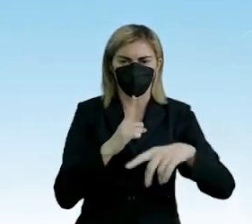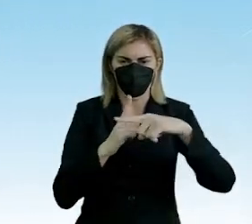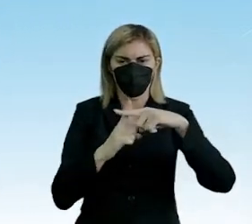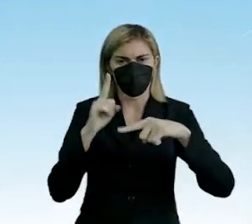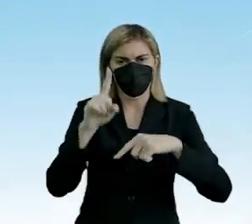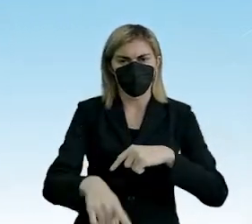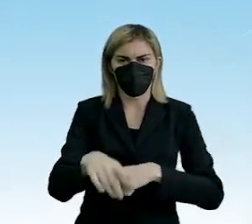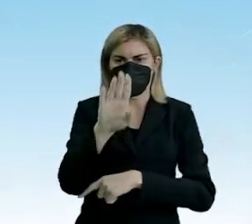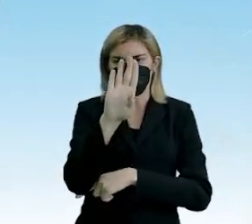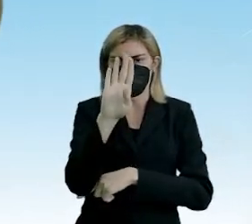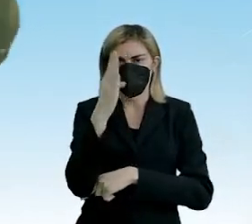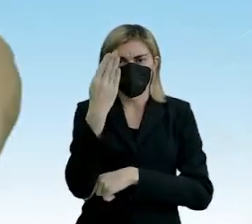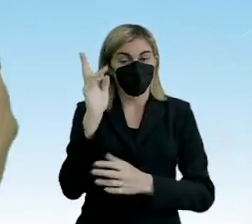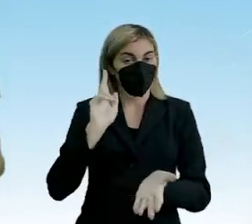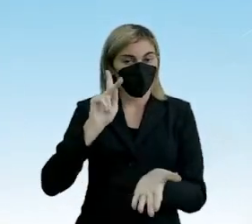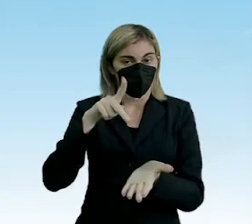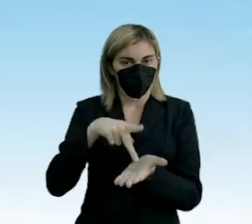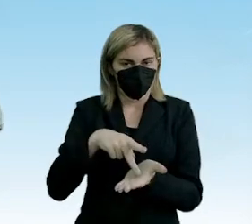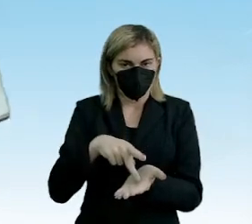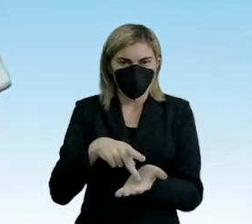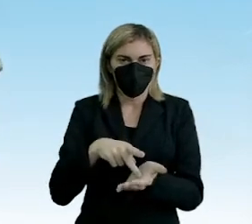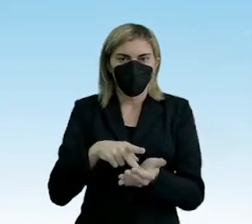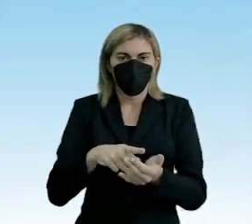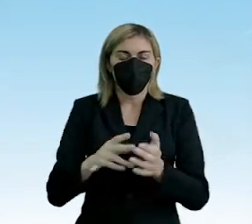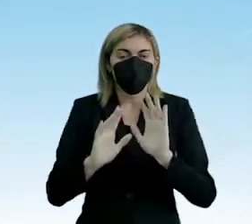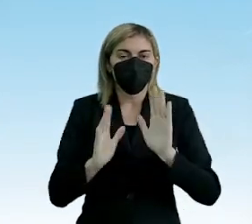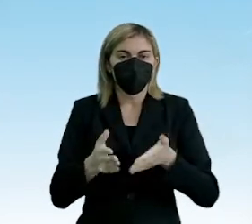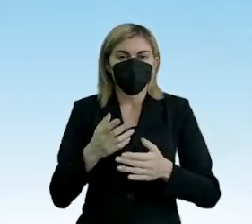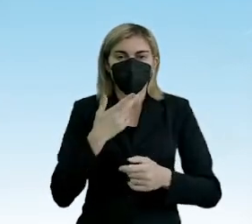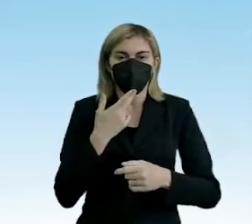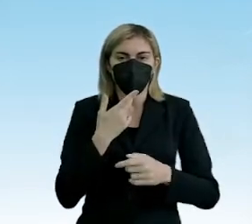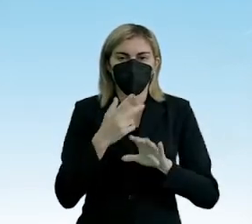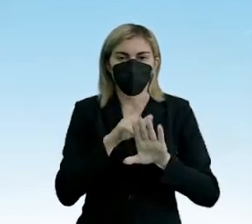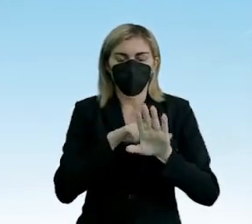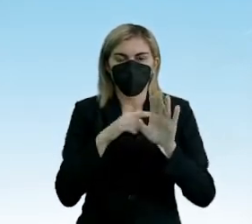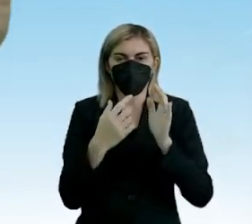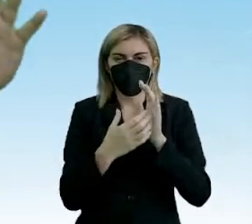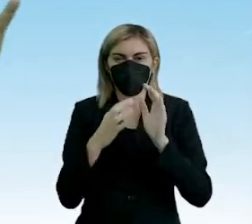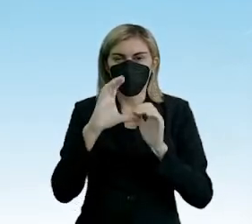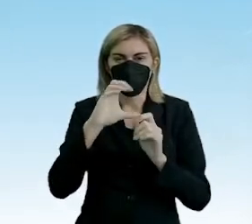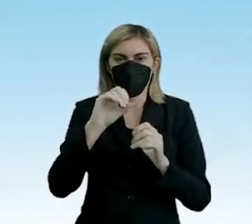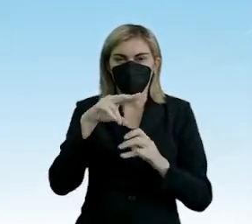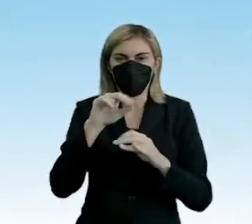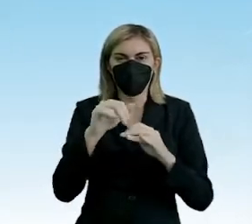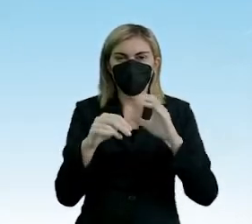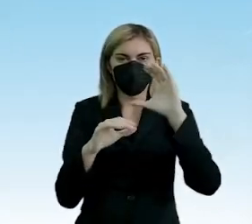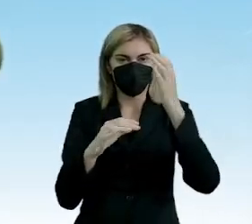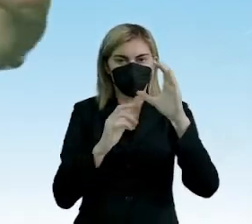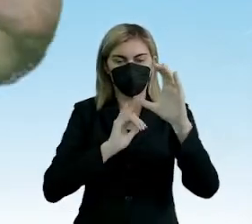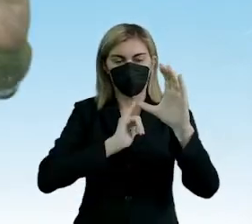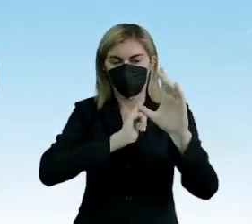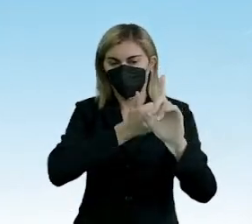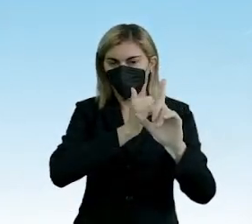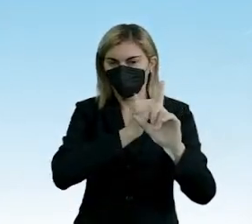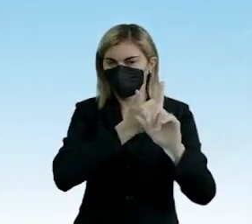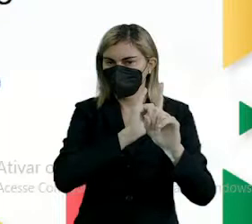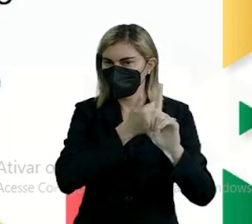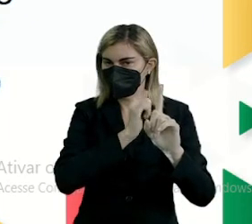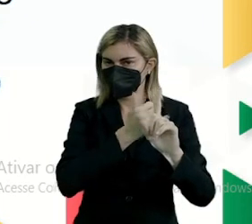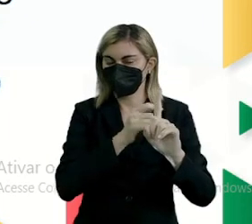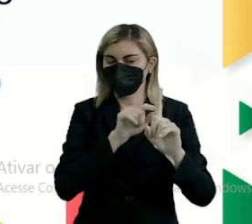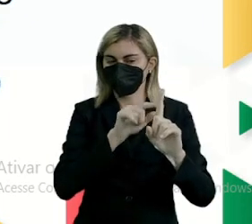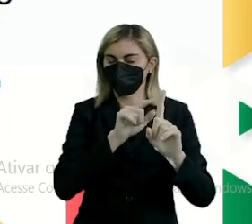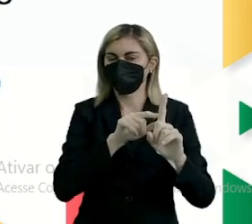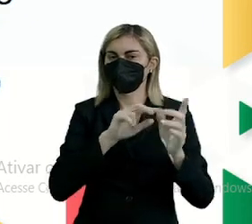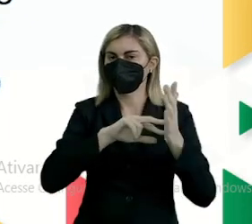é de madeira, é o sentido real. Já a conotação, ser de conto, ver, conotação,